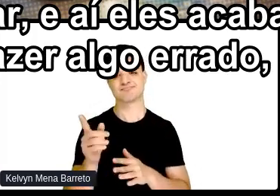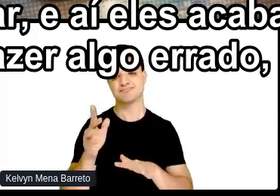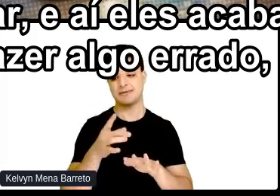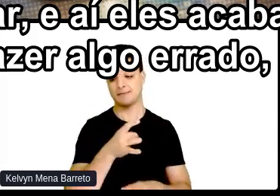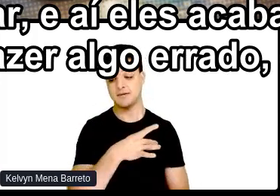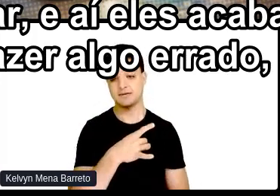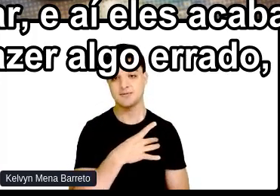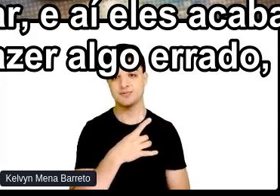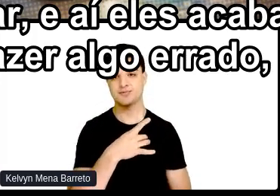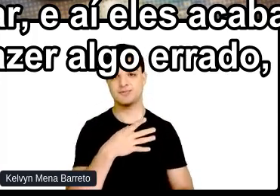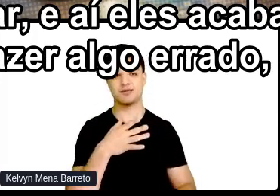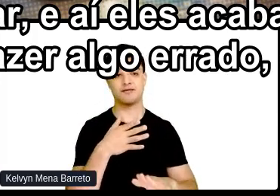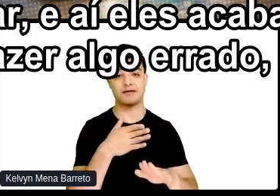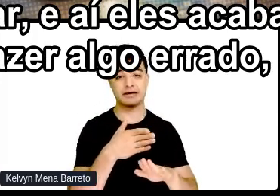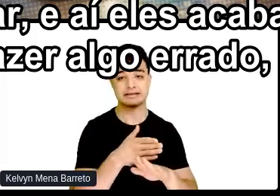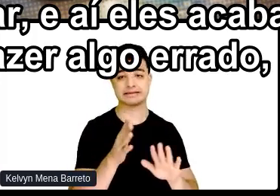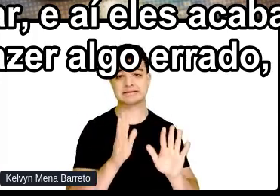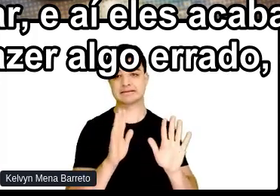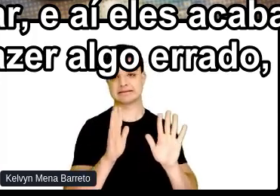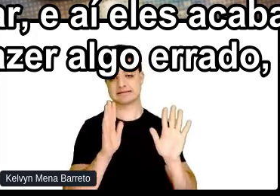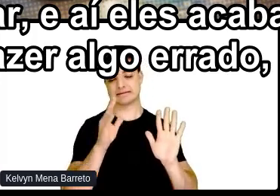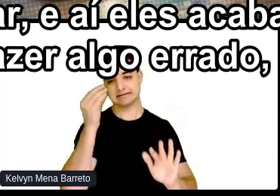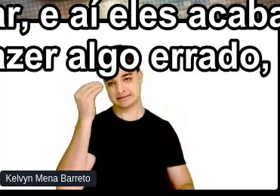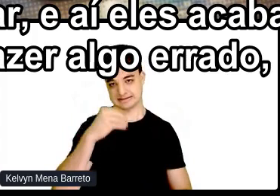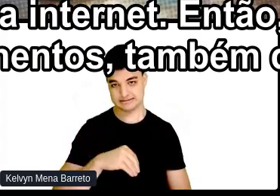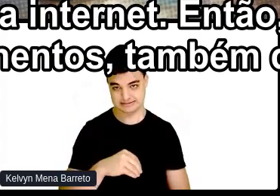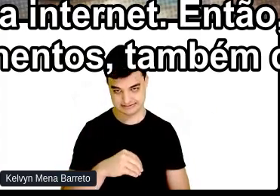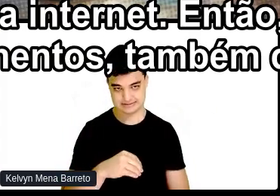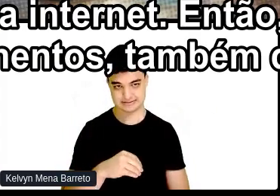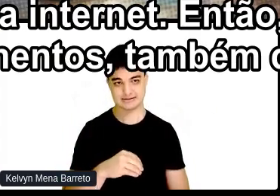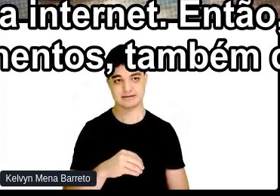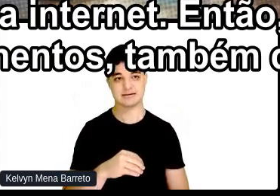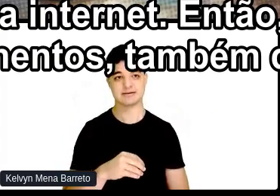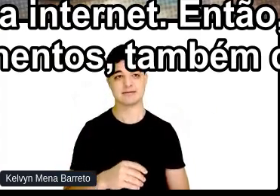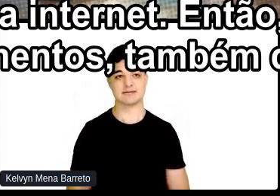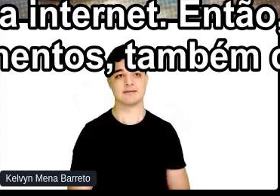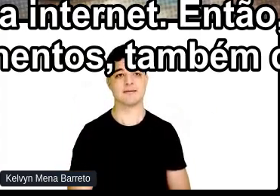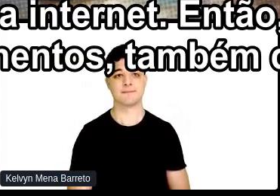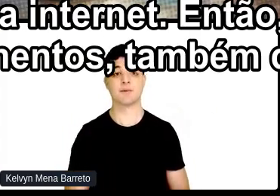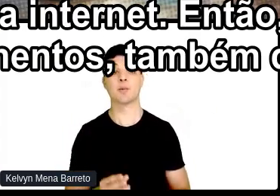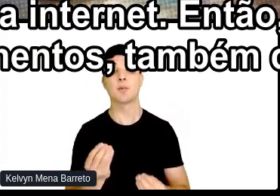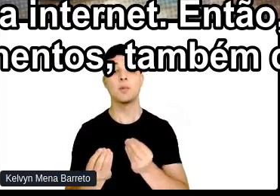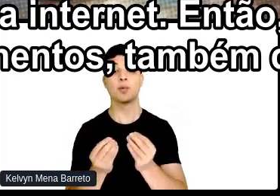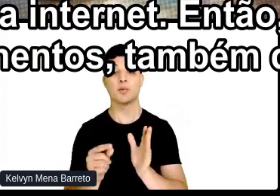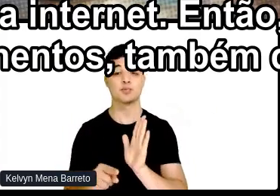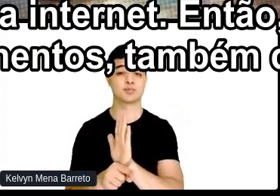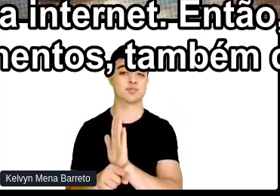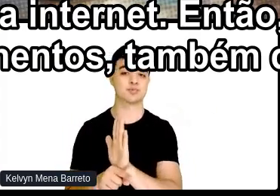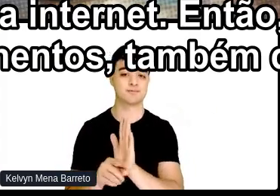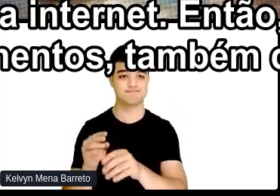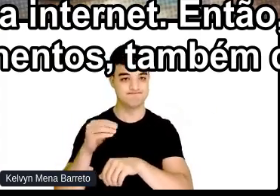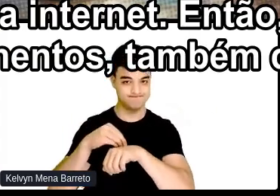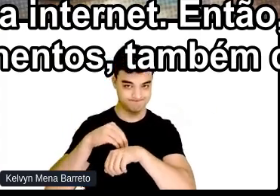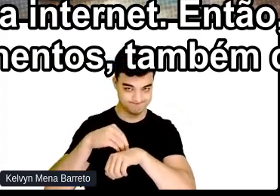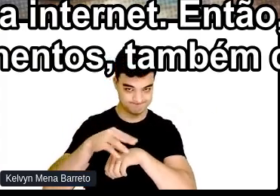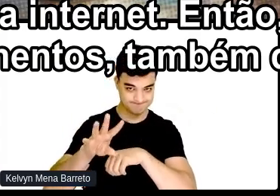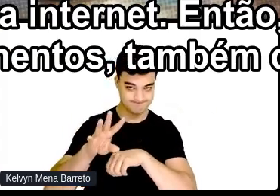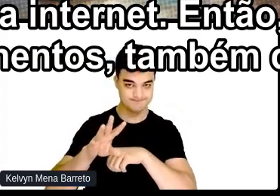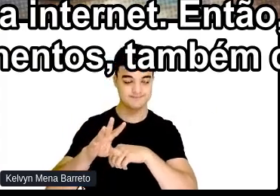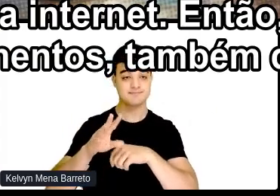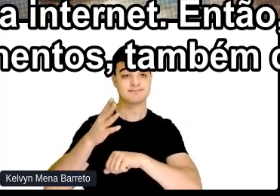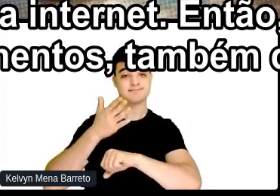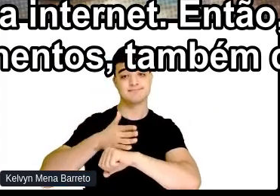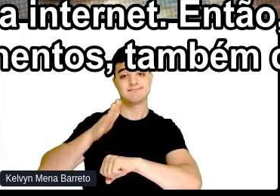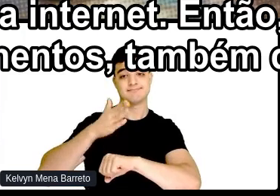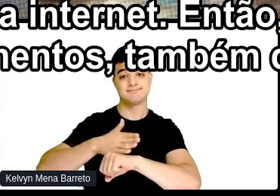meu e-mail, caso vocês queiram conversar comigo. Também tem o QR Code que, se vocês quiserem conhecer mais sobre a Tuya, e também